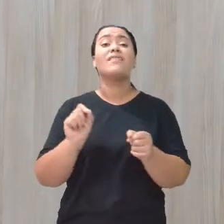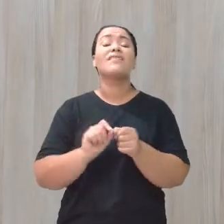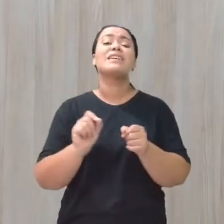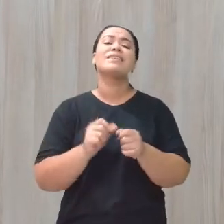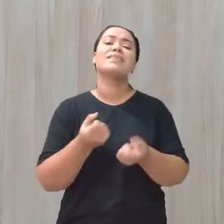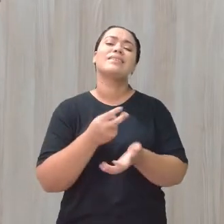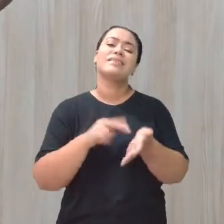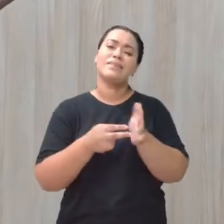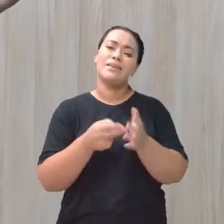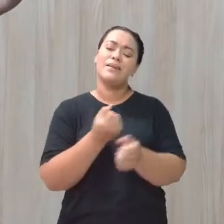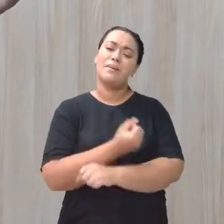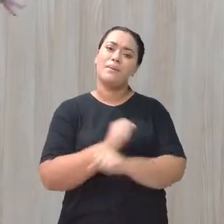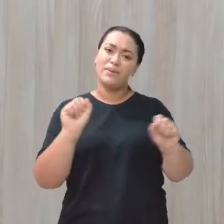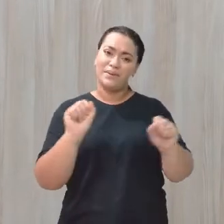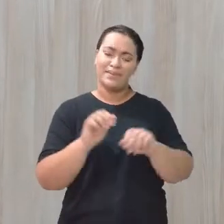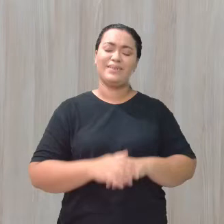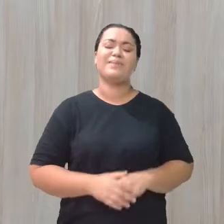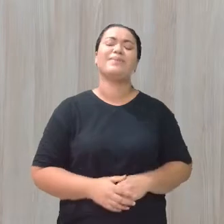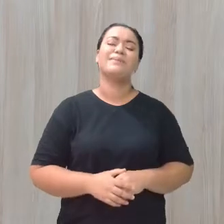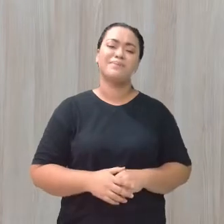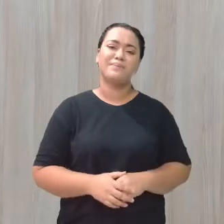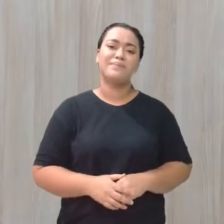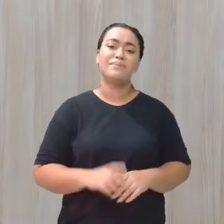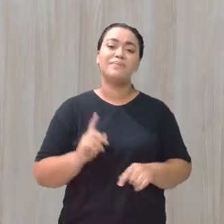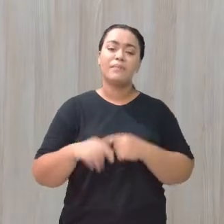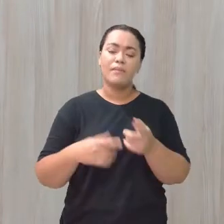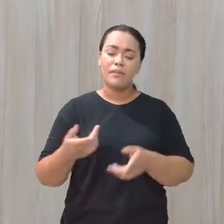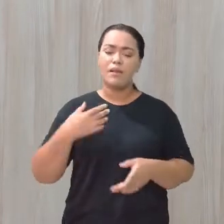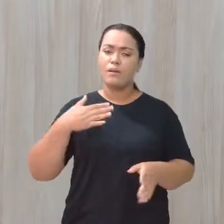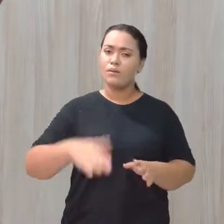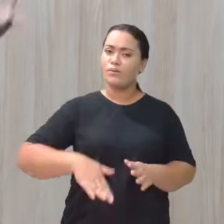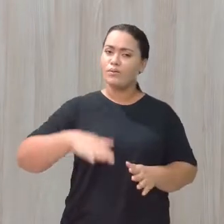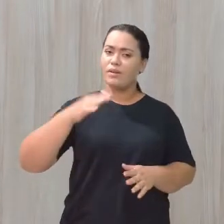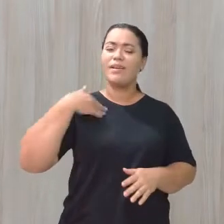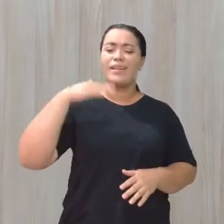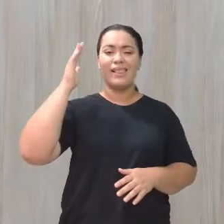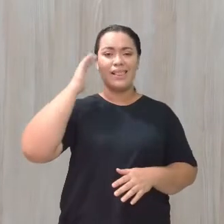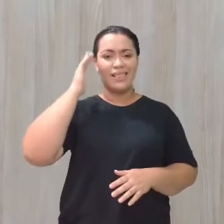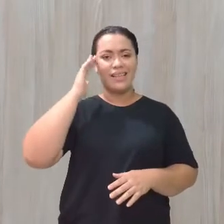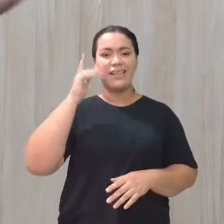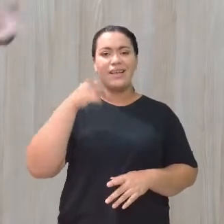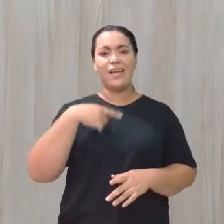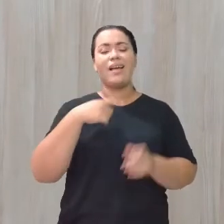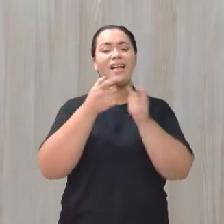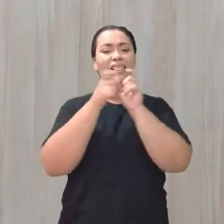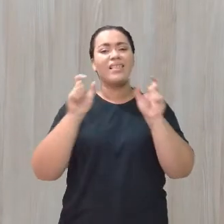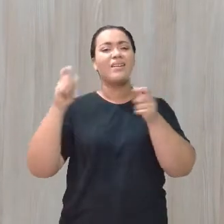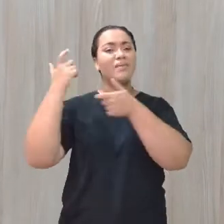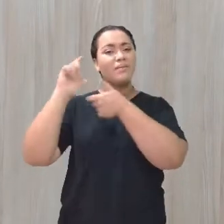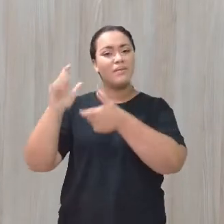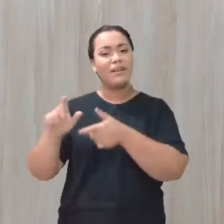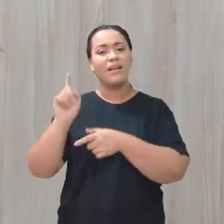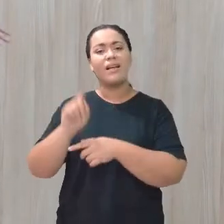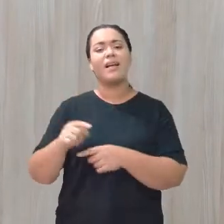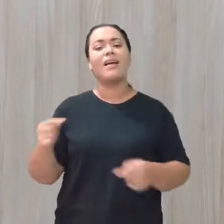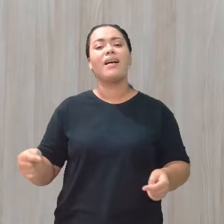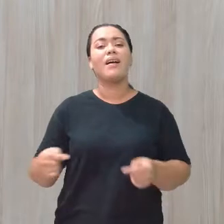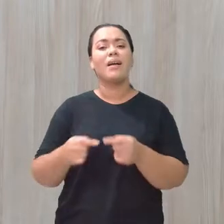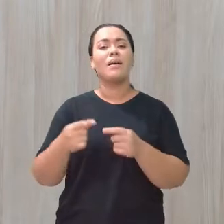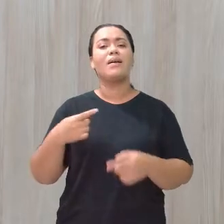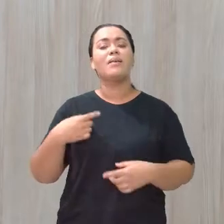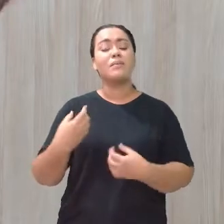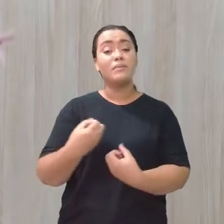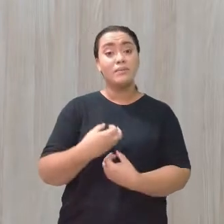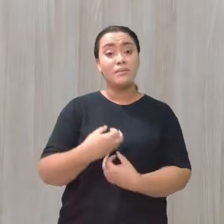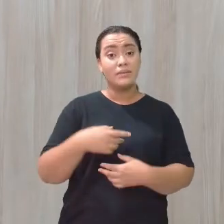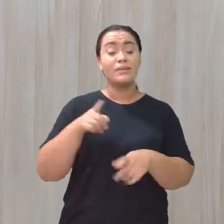impossível. E eu não entendia. Mas aí depois, com o tempo, eu entendi que aquilo era um ditado popular, que tinha alguma coisa para me dizer e